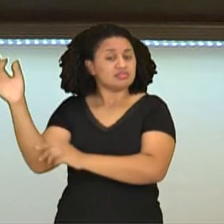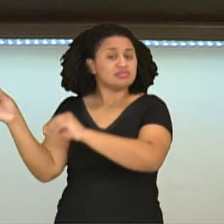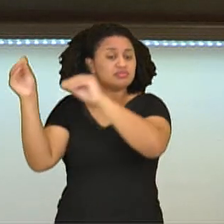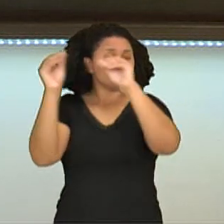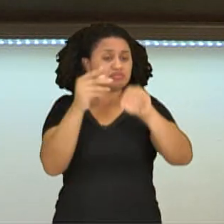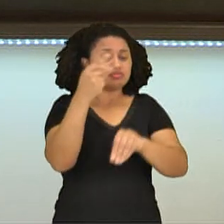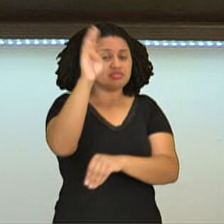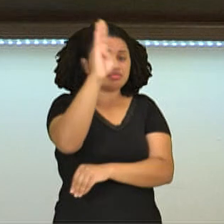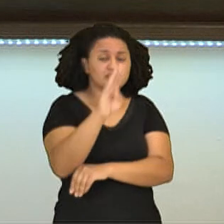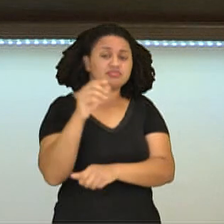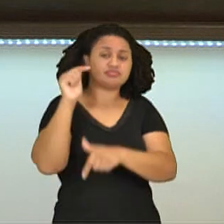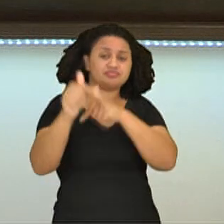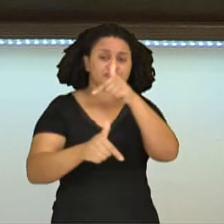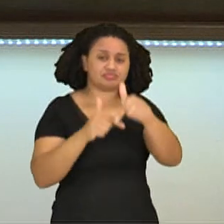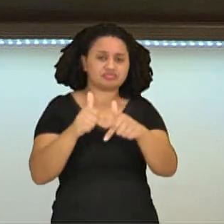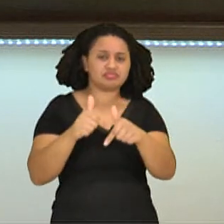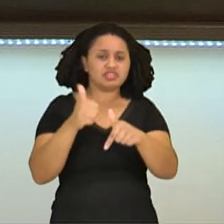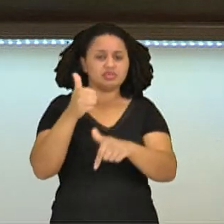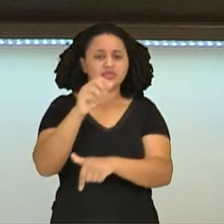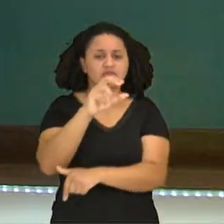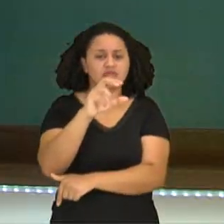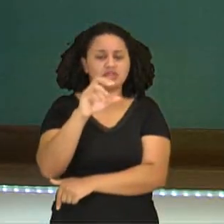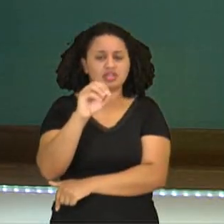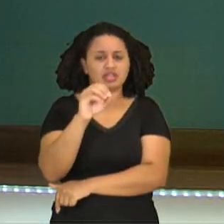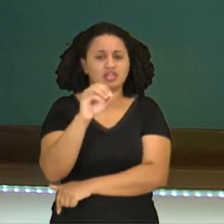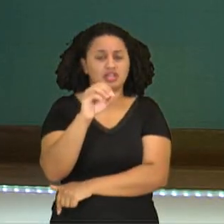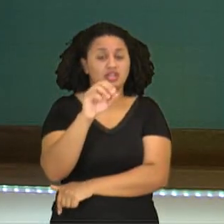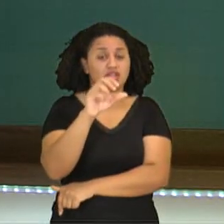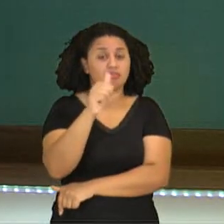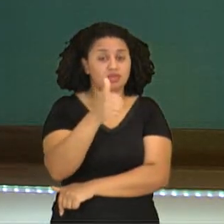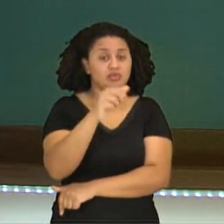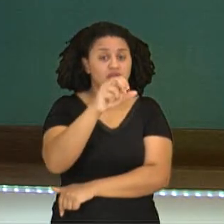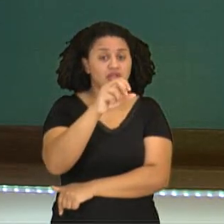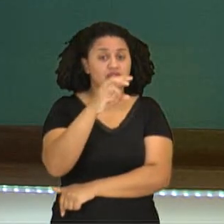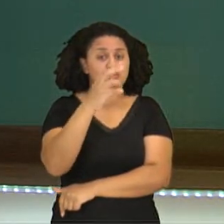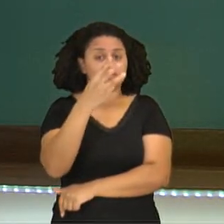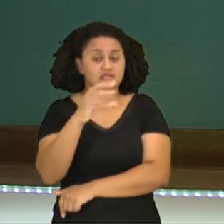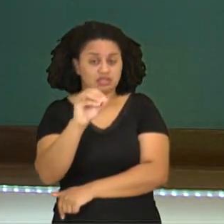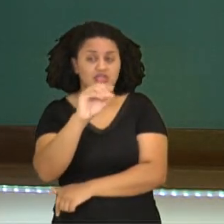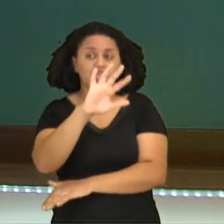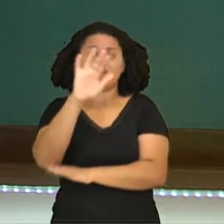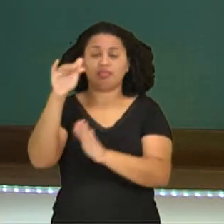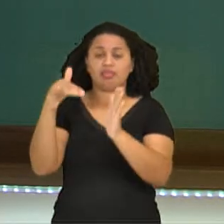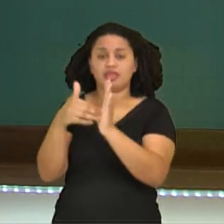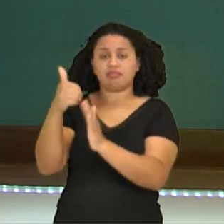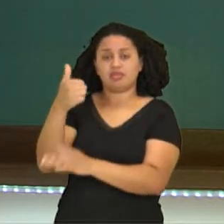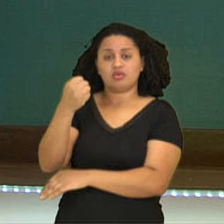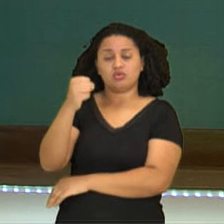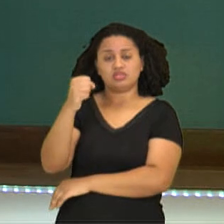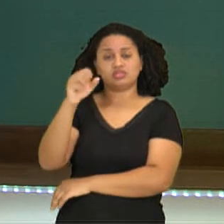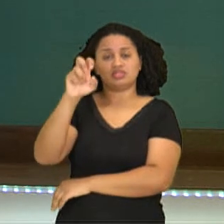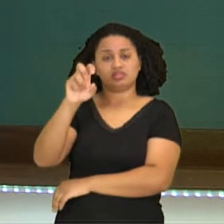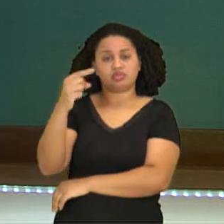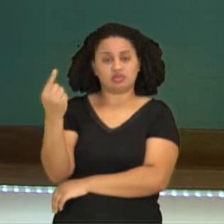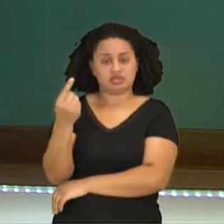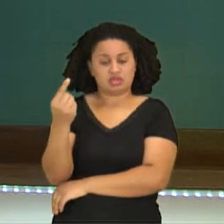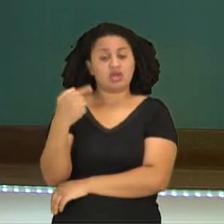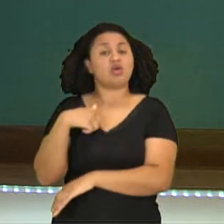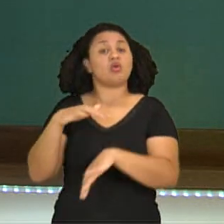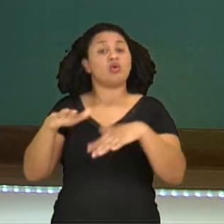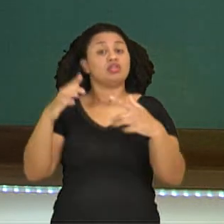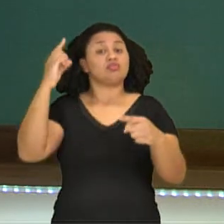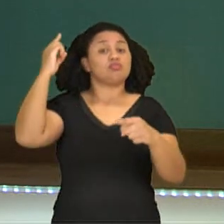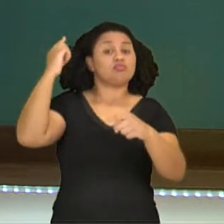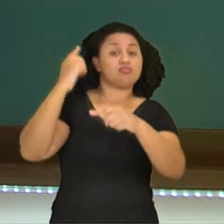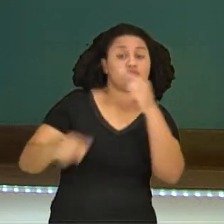Brasil. Entre 1530, com o primeiro navio negreiro, até 1851, quando foi